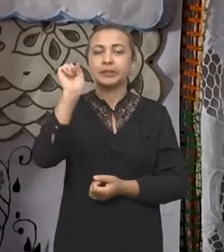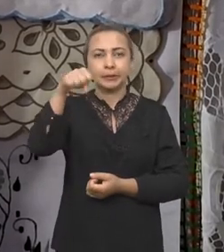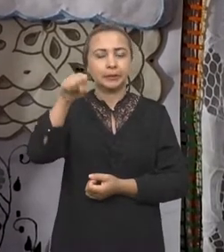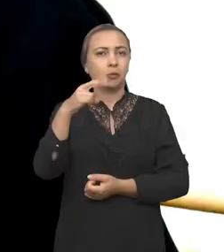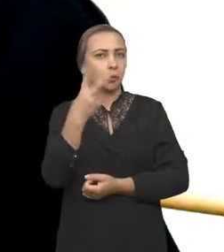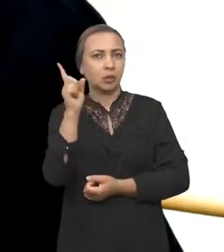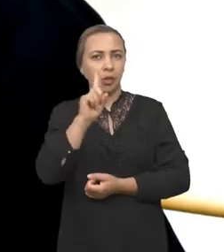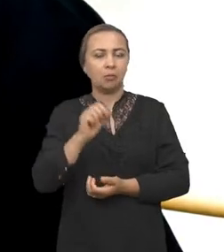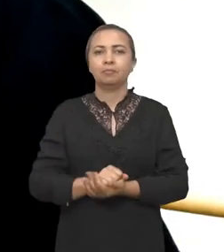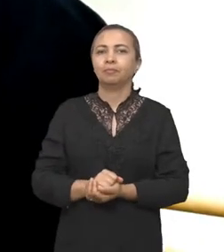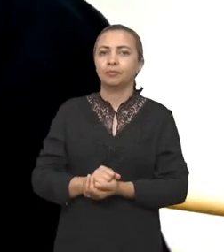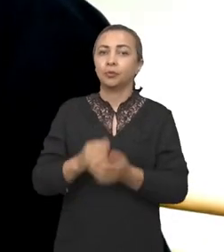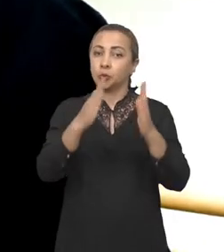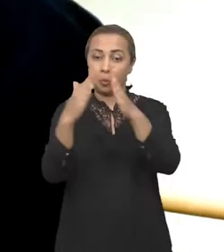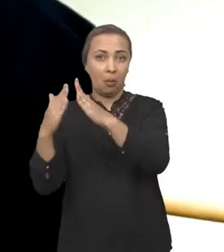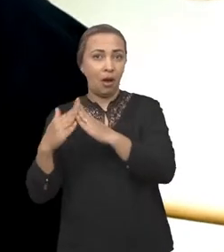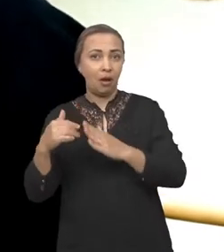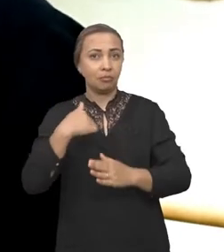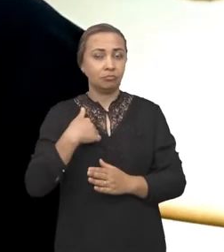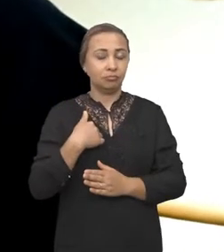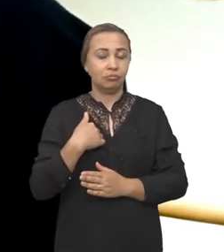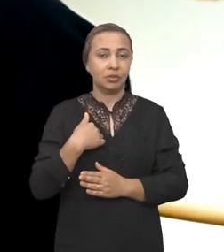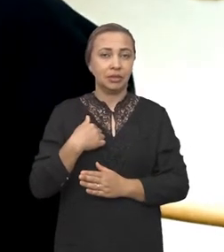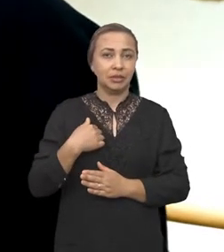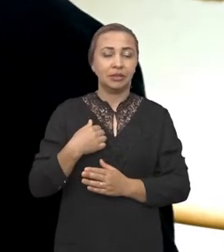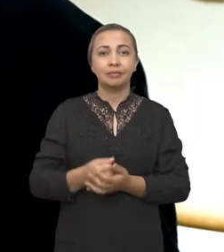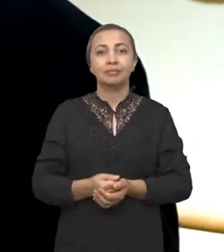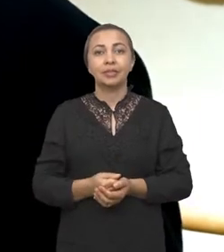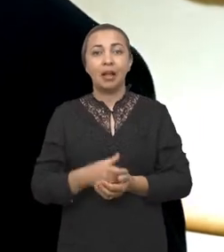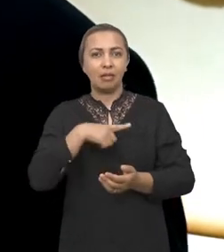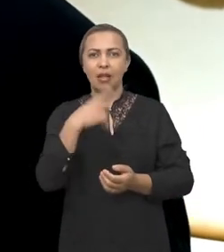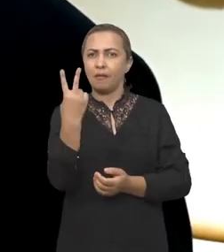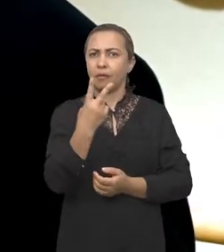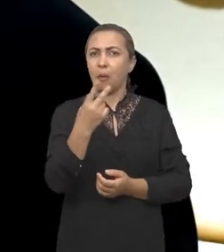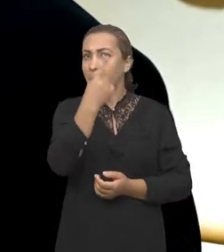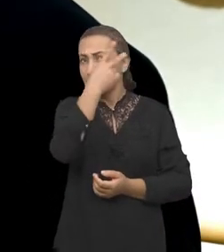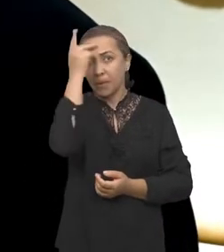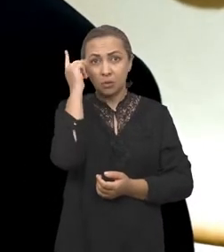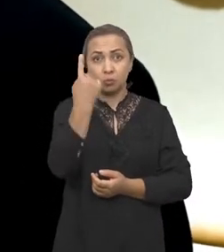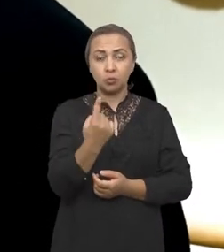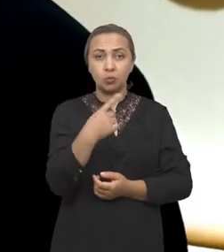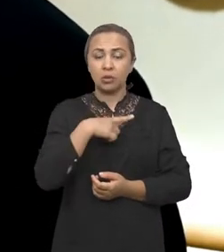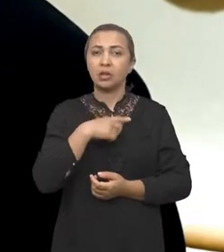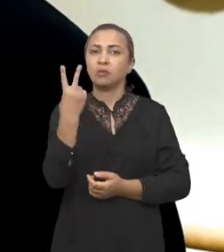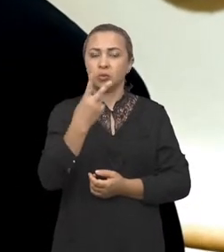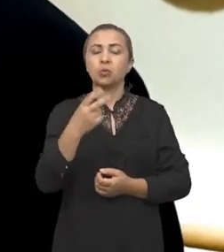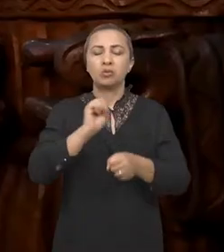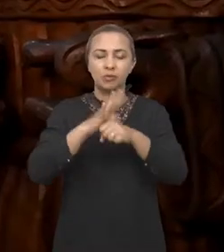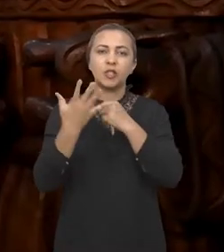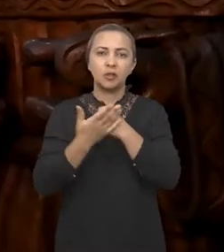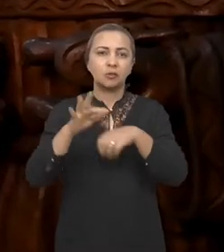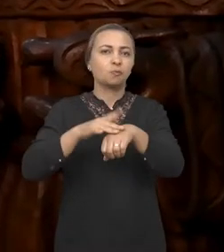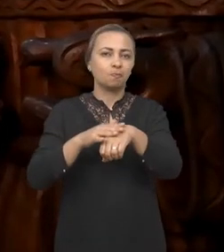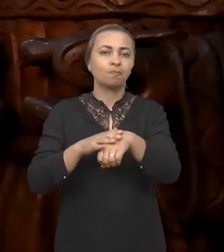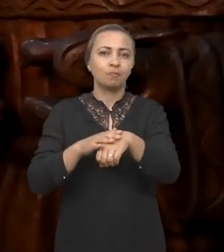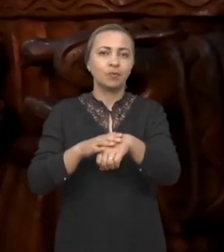não. No bairro que eu moro, que eu moro na Brasília Teimosa, teve uma pessoa que teve duas vezes.